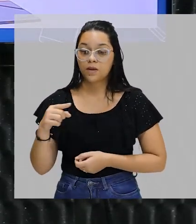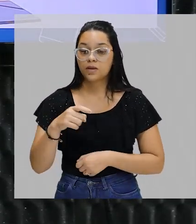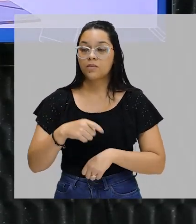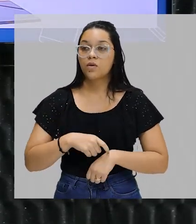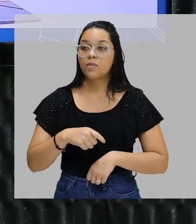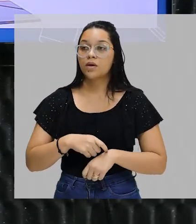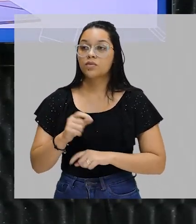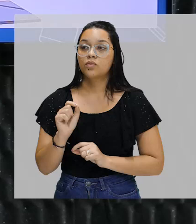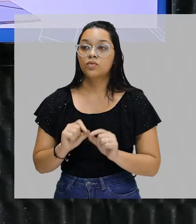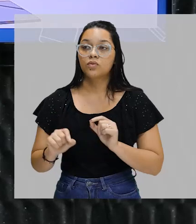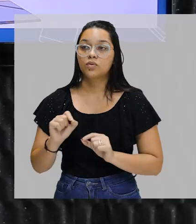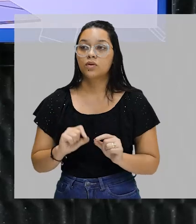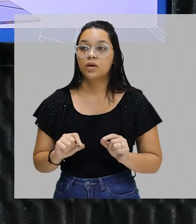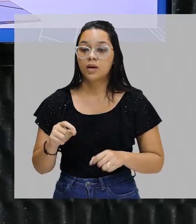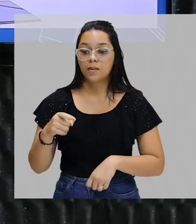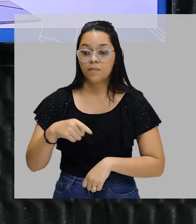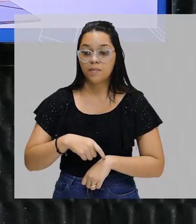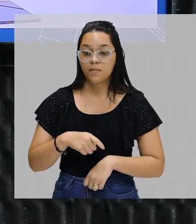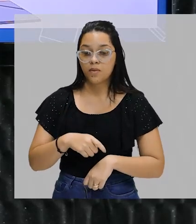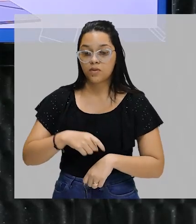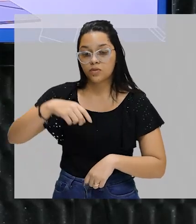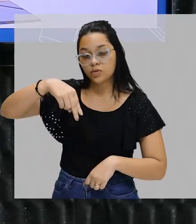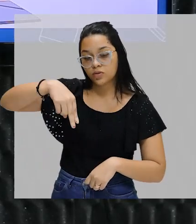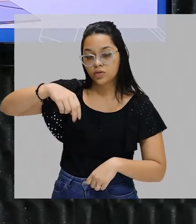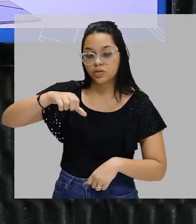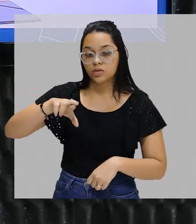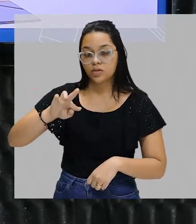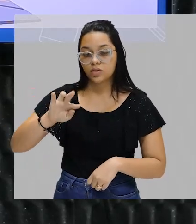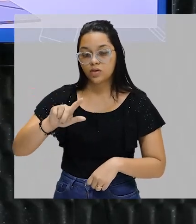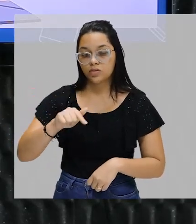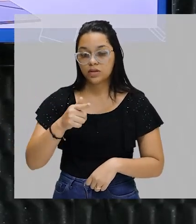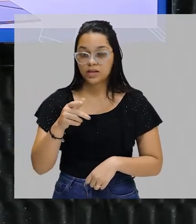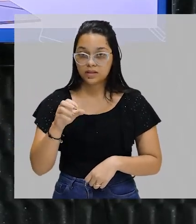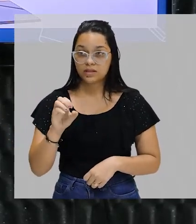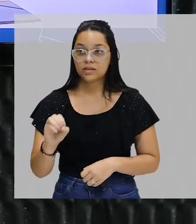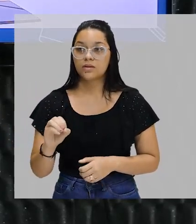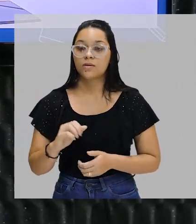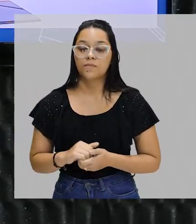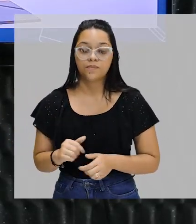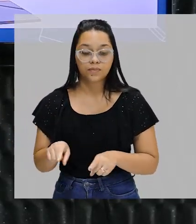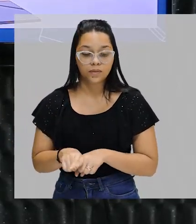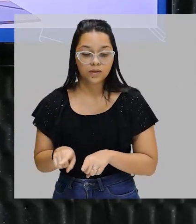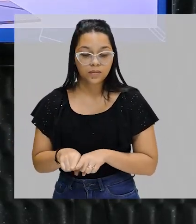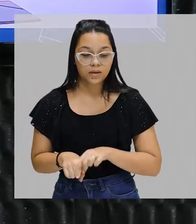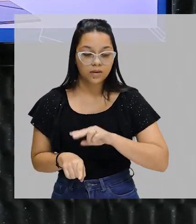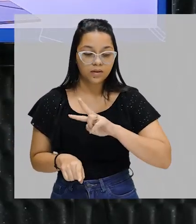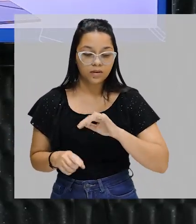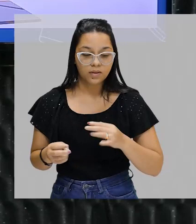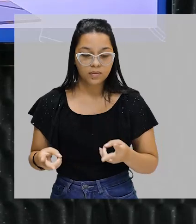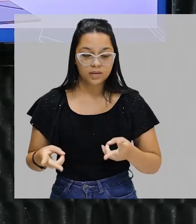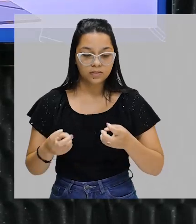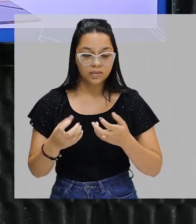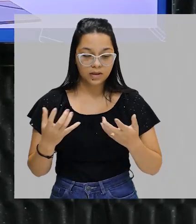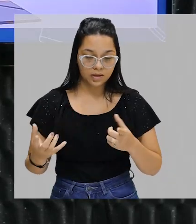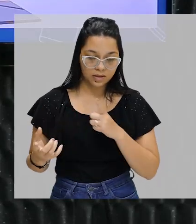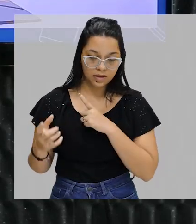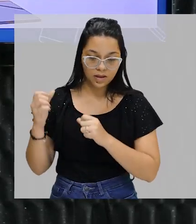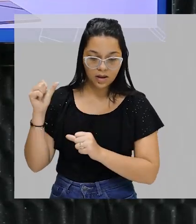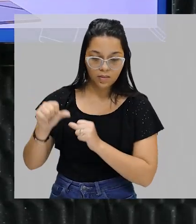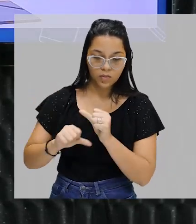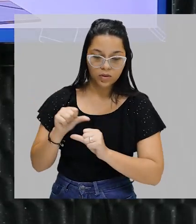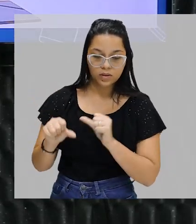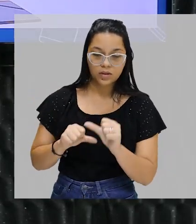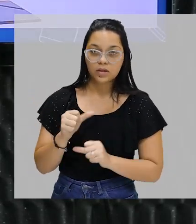momento de ponto de neutralização, ok? E a gente vai perceber isso devido à mudança